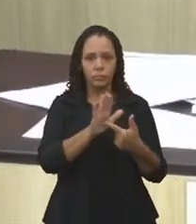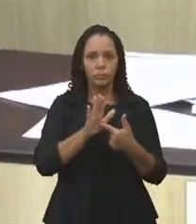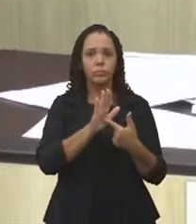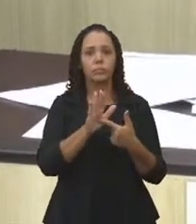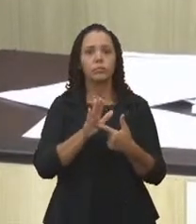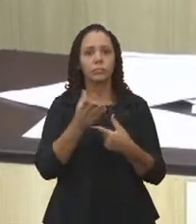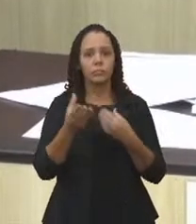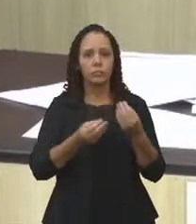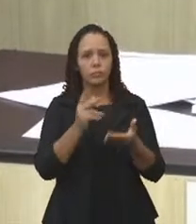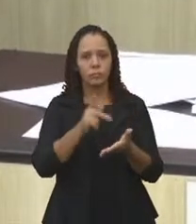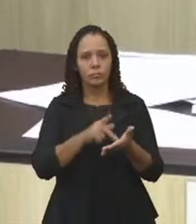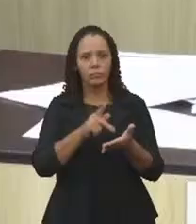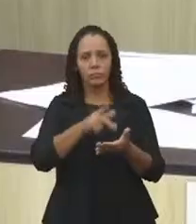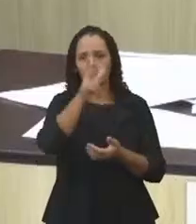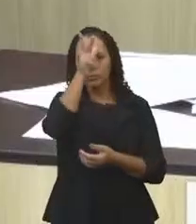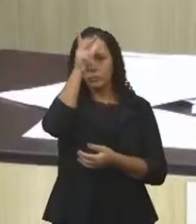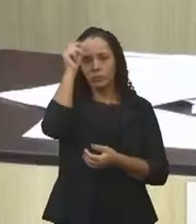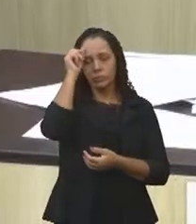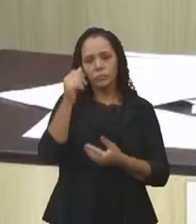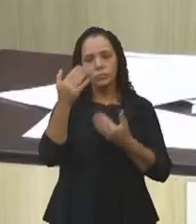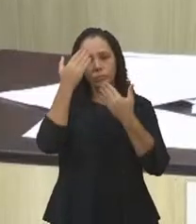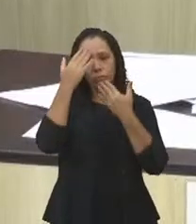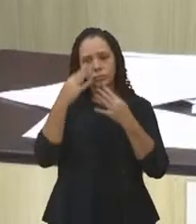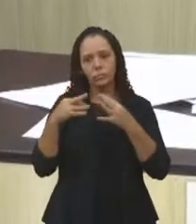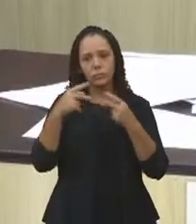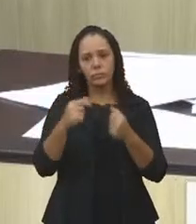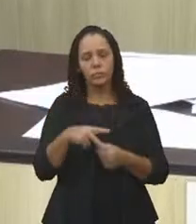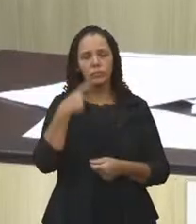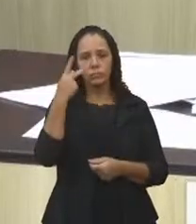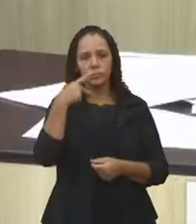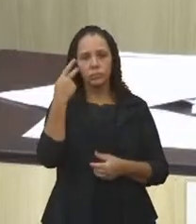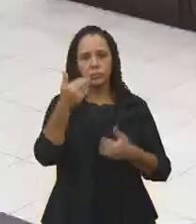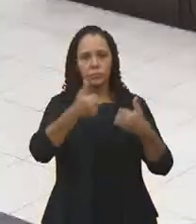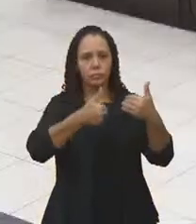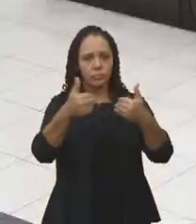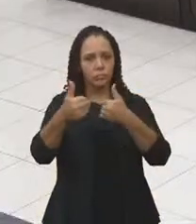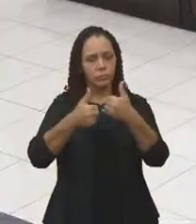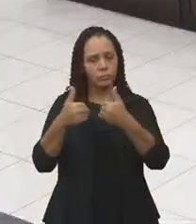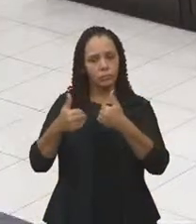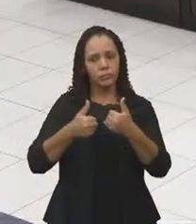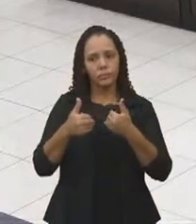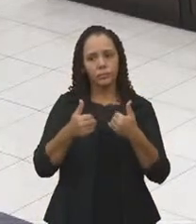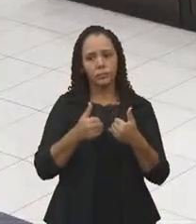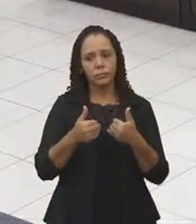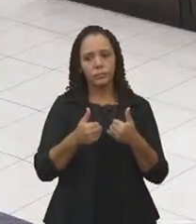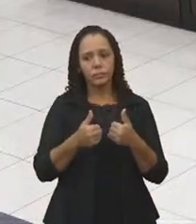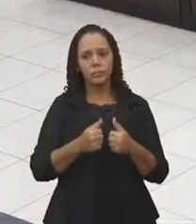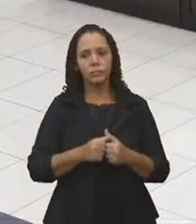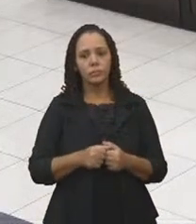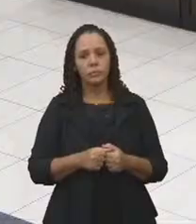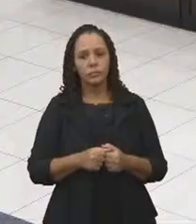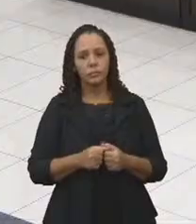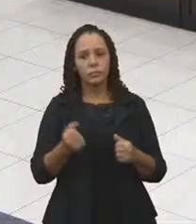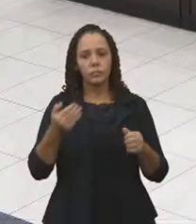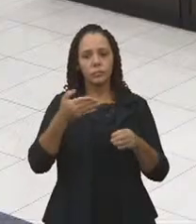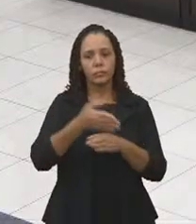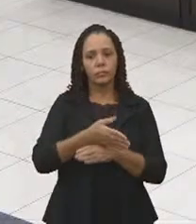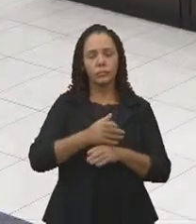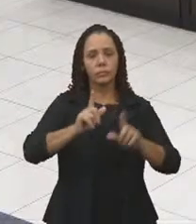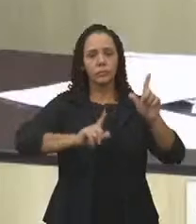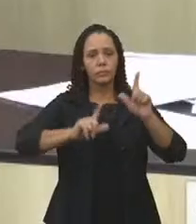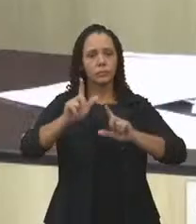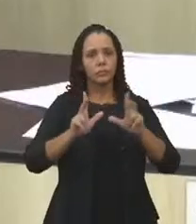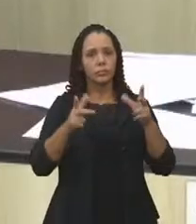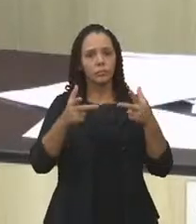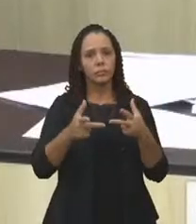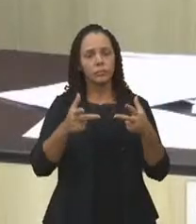situação como que está na prefeitura. Então, quero aqui agradecer a todos os presentes, os vereadores que estão aqui nessa noite presente, né, pela participação, a TV Câmara,